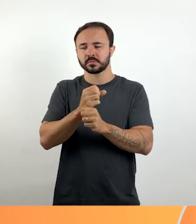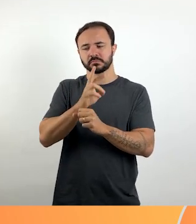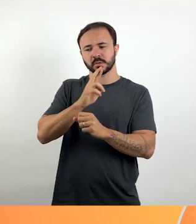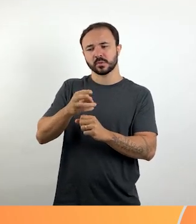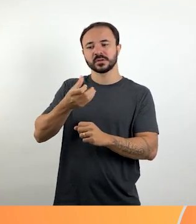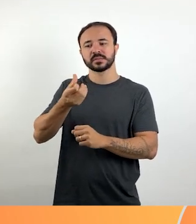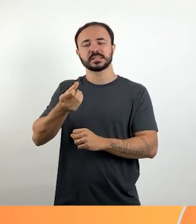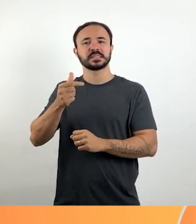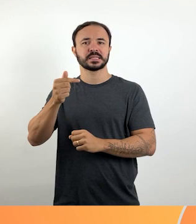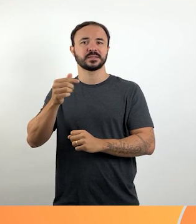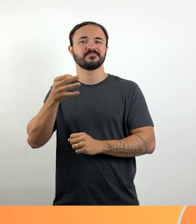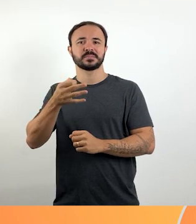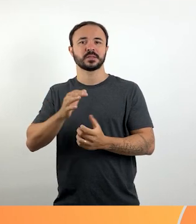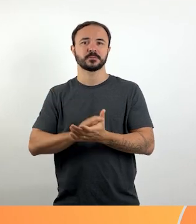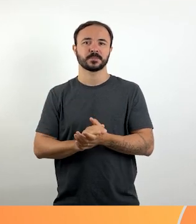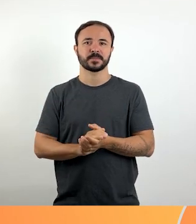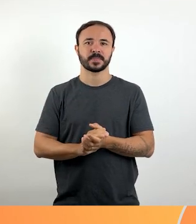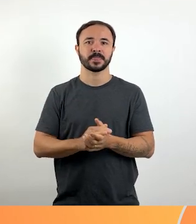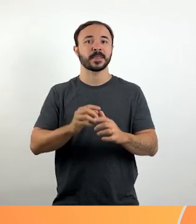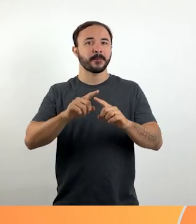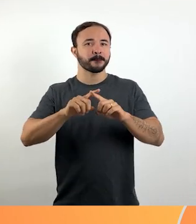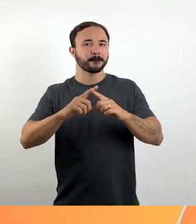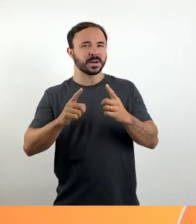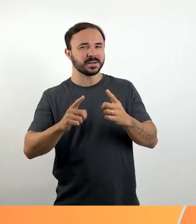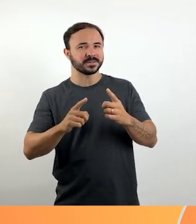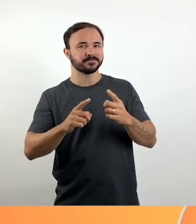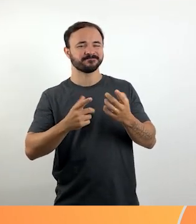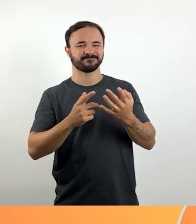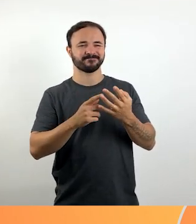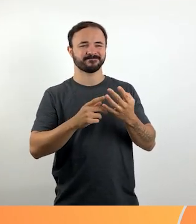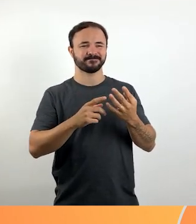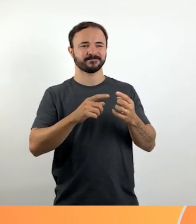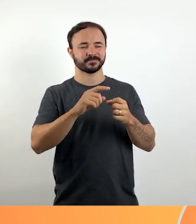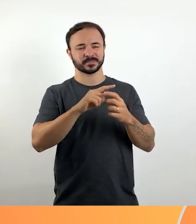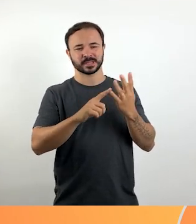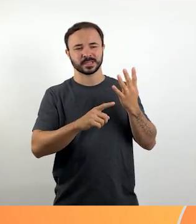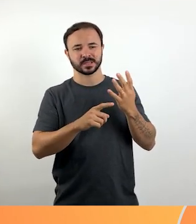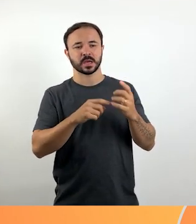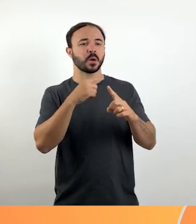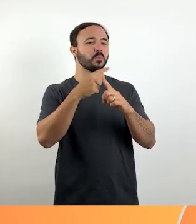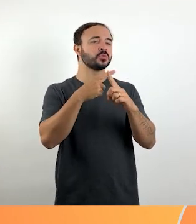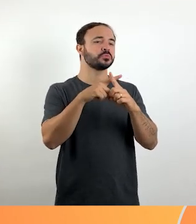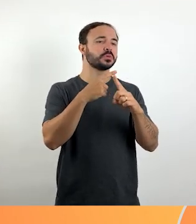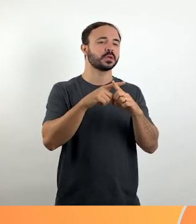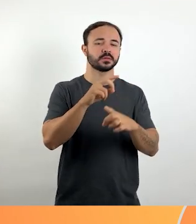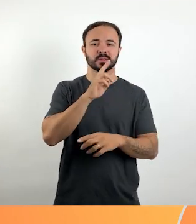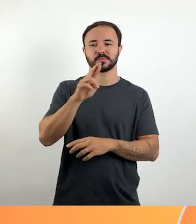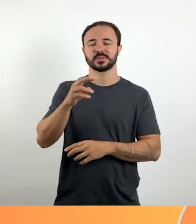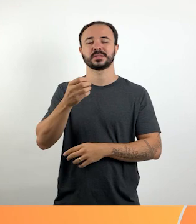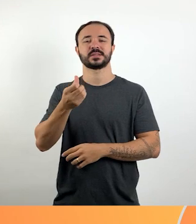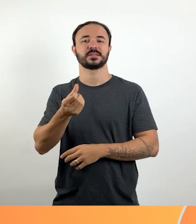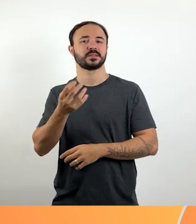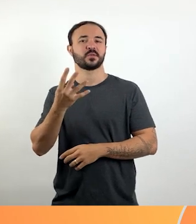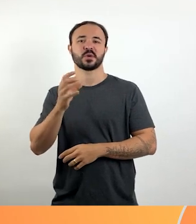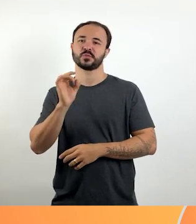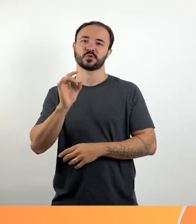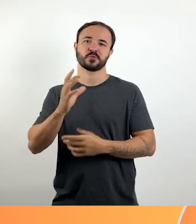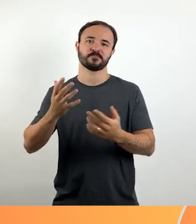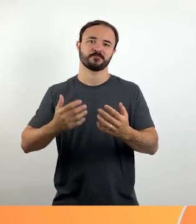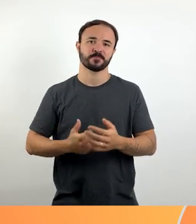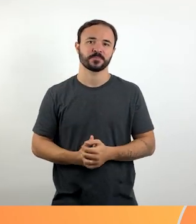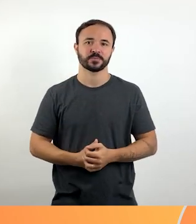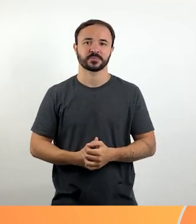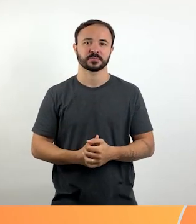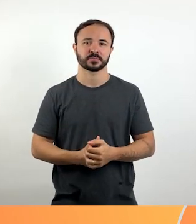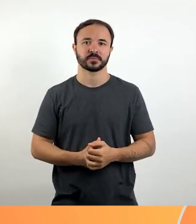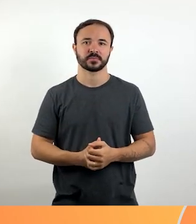67. O produto não, né? Porque 64 vezes 1 vezes 1 vezes 1 é 64. Mas por que eu coloquei esse? Porque ó, eles estão dentro de um